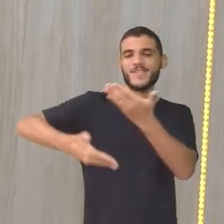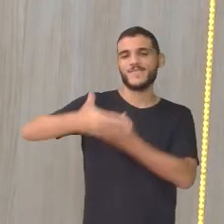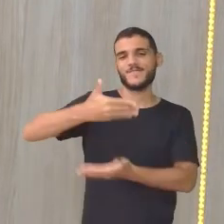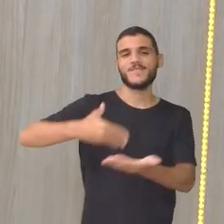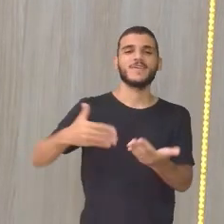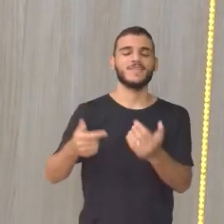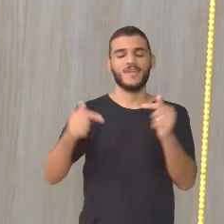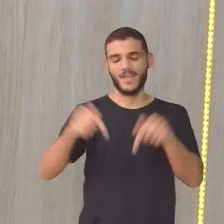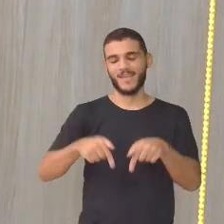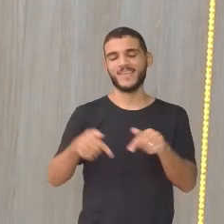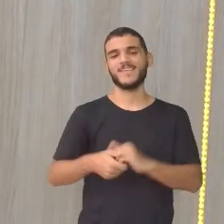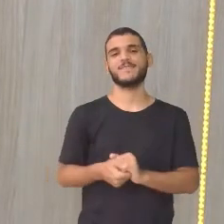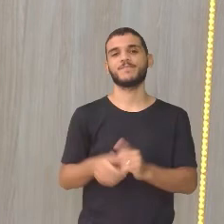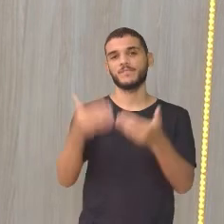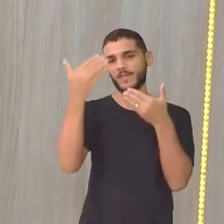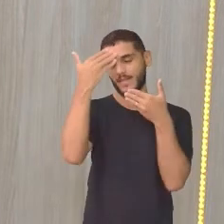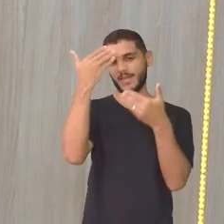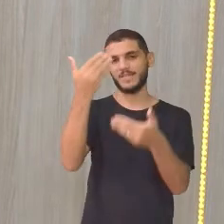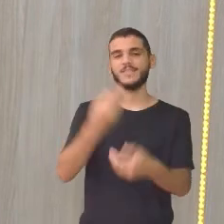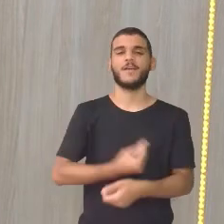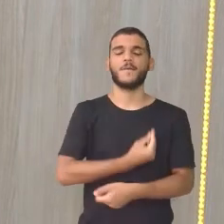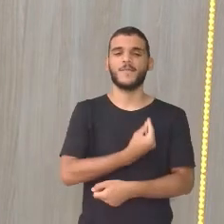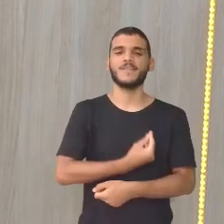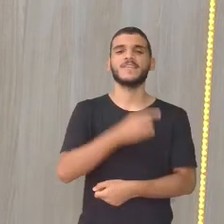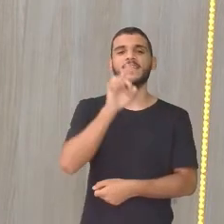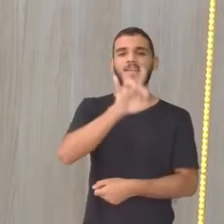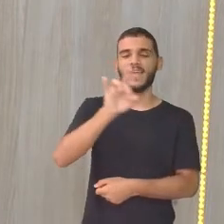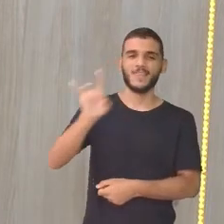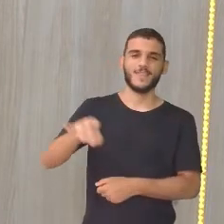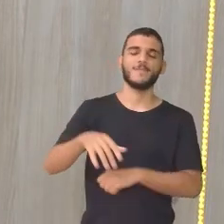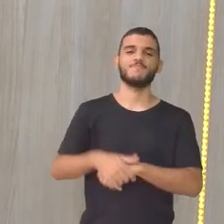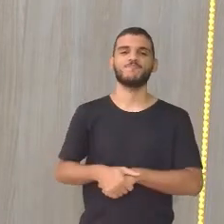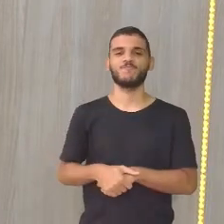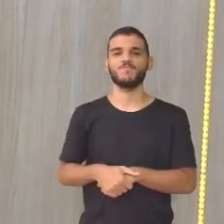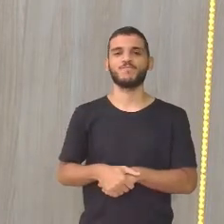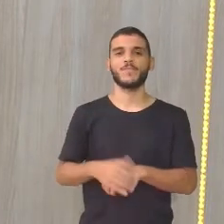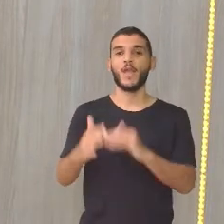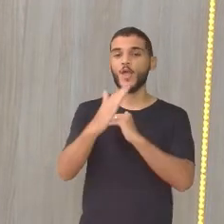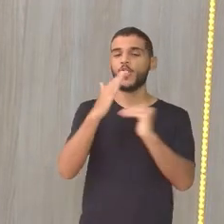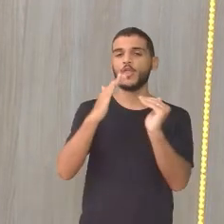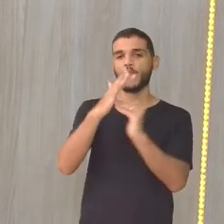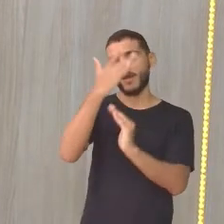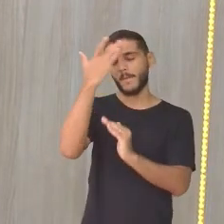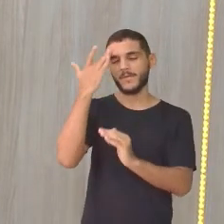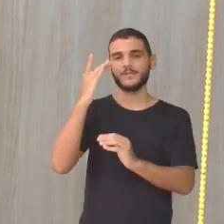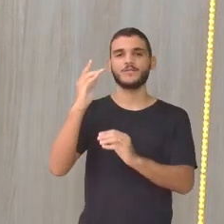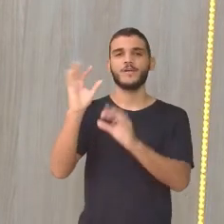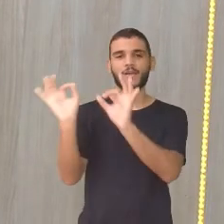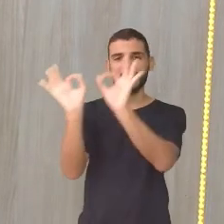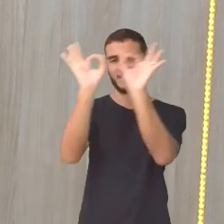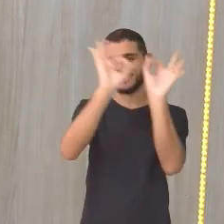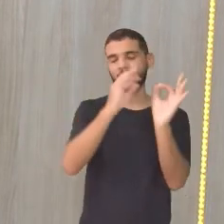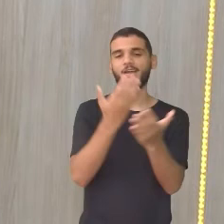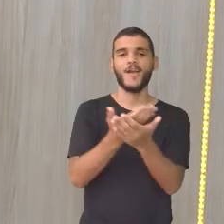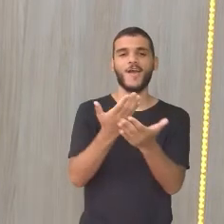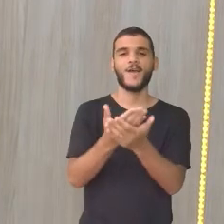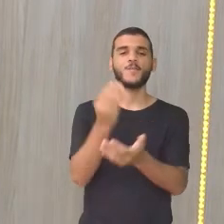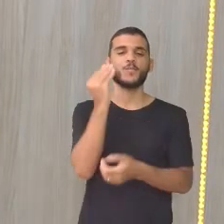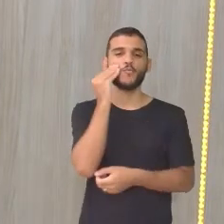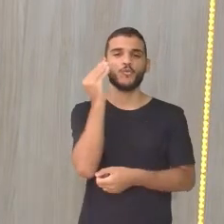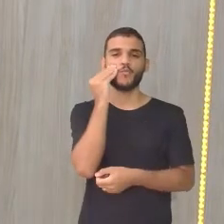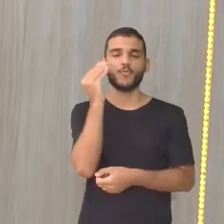conosco. Agradecemos a presença de vocês e todos os alunos e alunas que assistirão essa aula. Um beijo no coração de